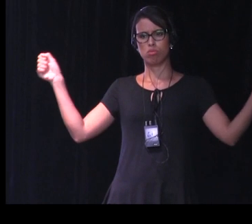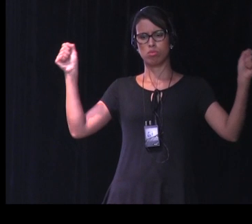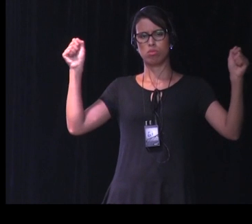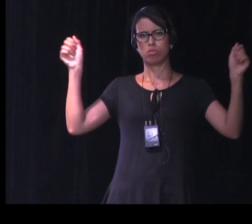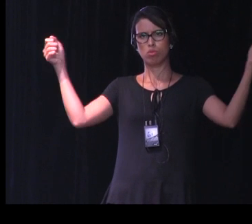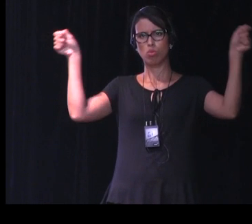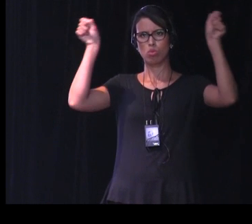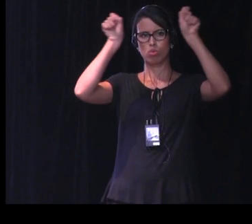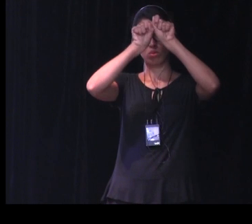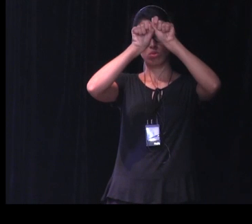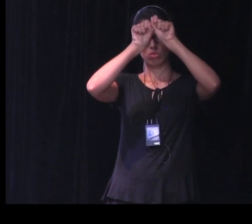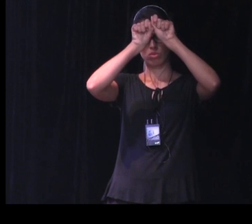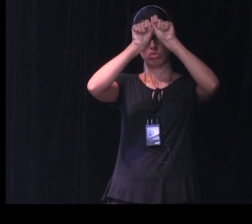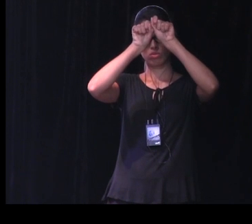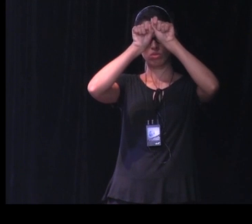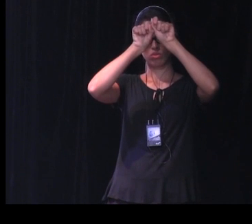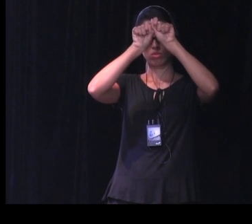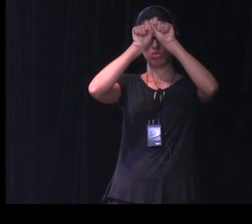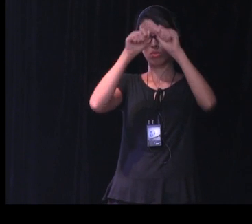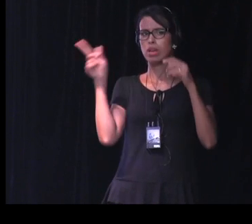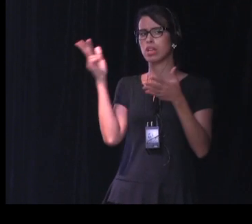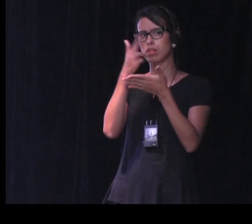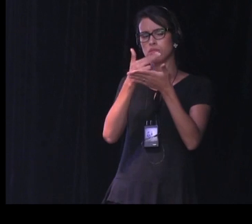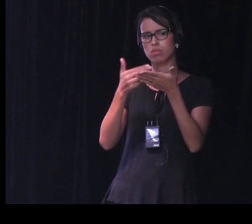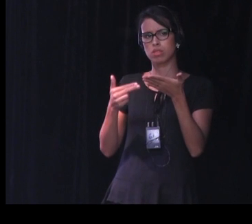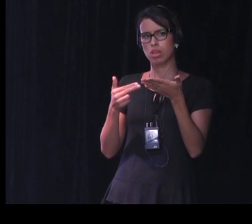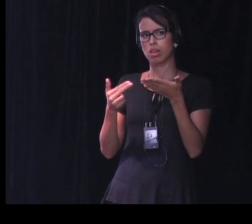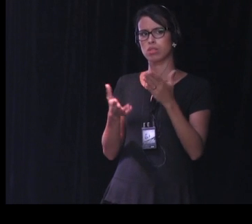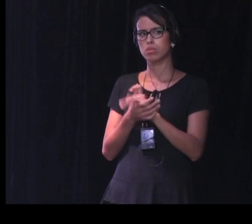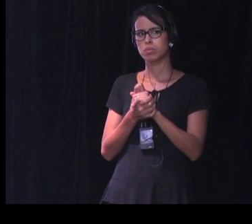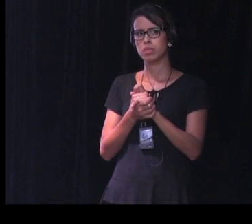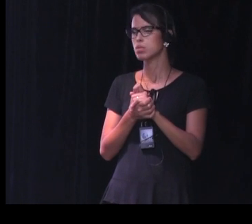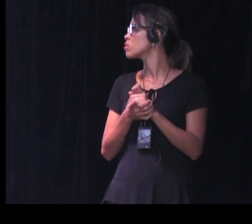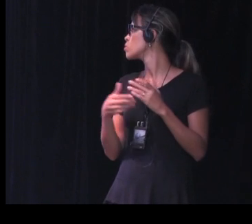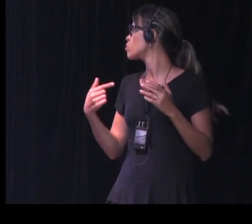É como se fosse uma cortina e está desenhado.